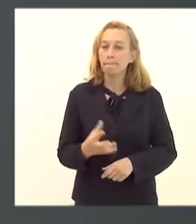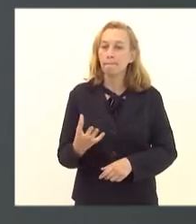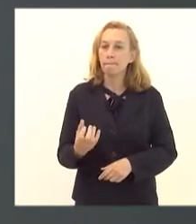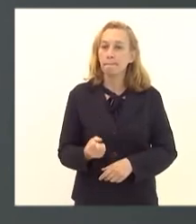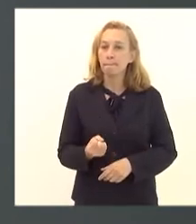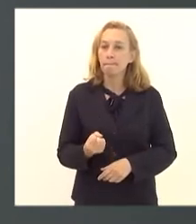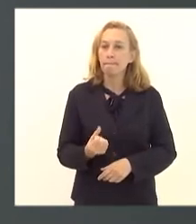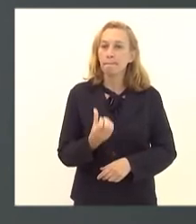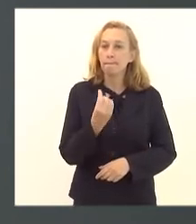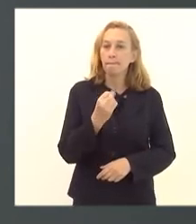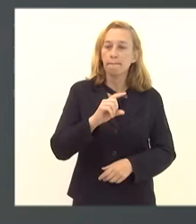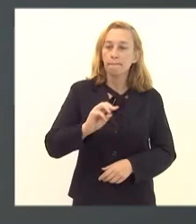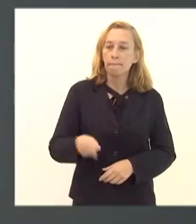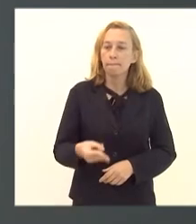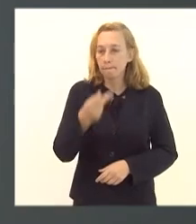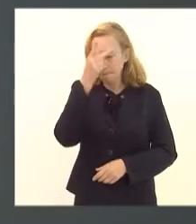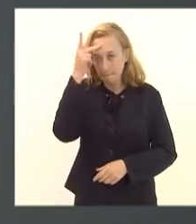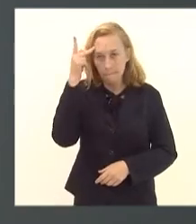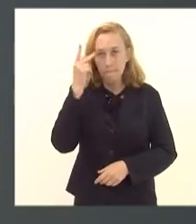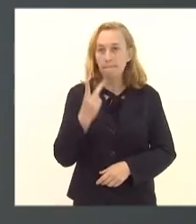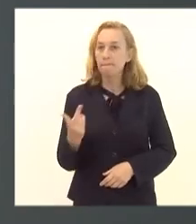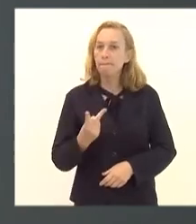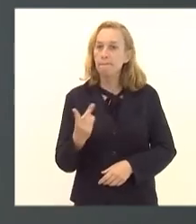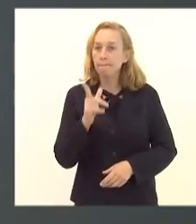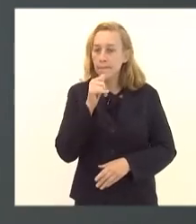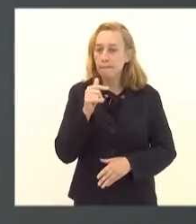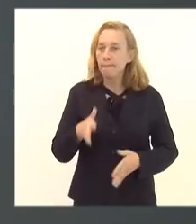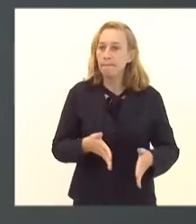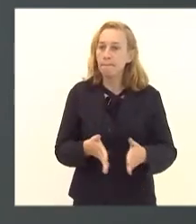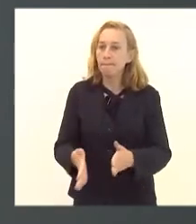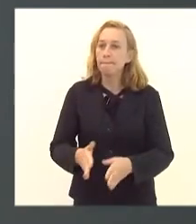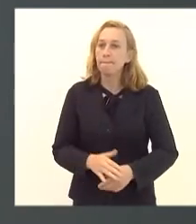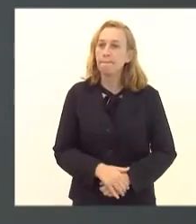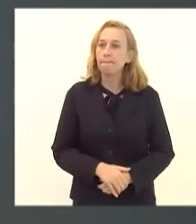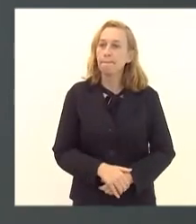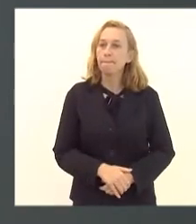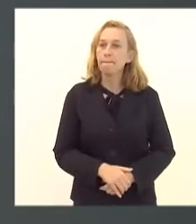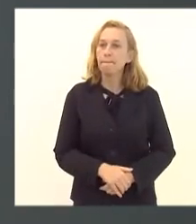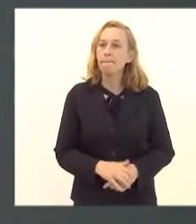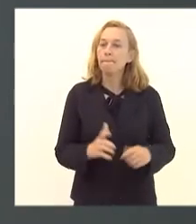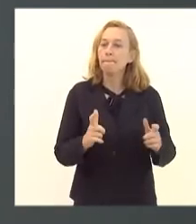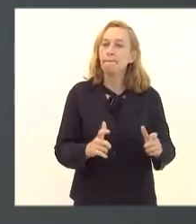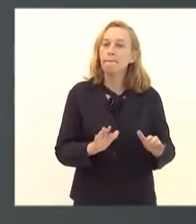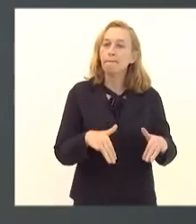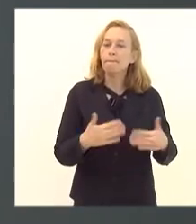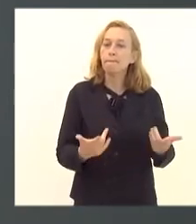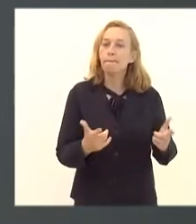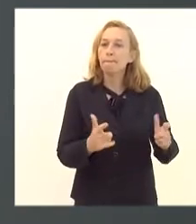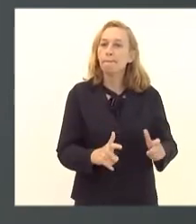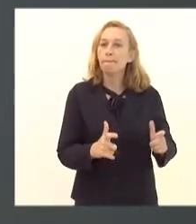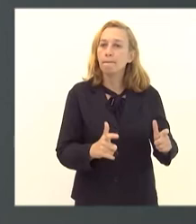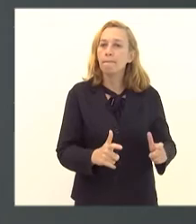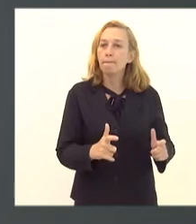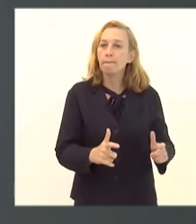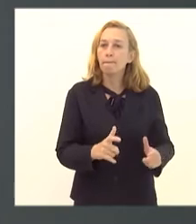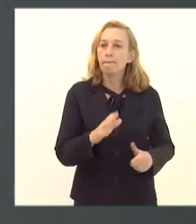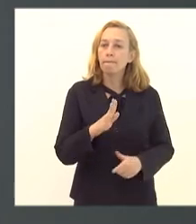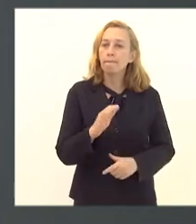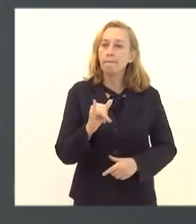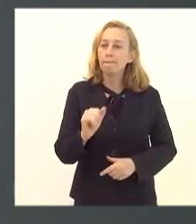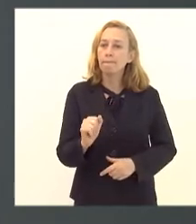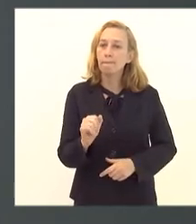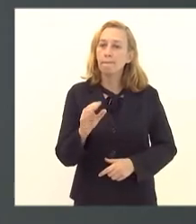de habitantes. Né? Esses dois rios demandam em que bacia, hein? Isso pertence a que bacia, hein? É Baía de